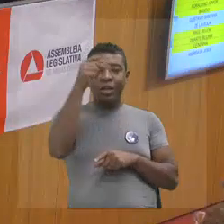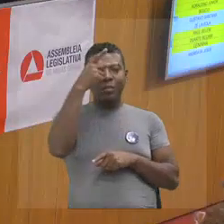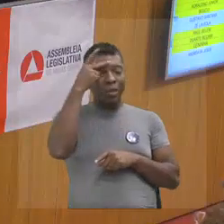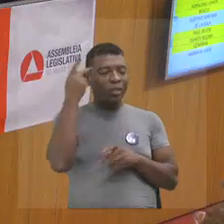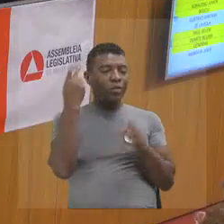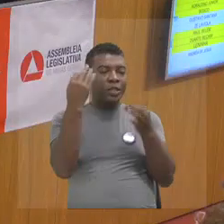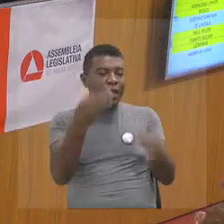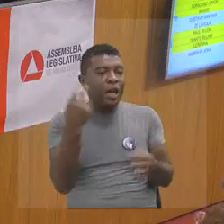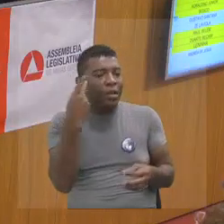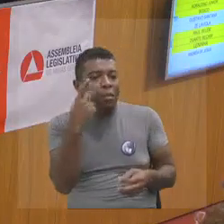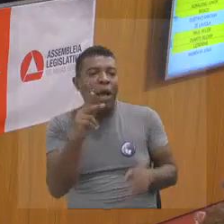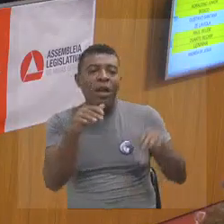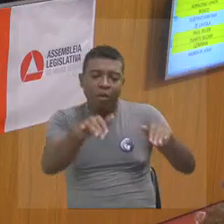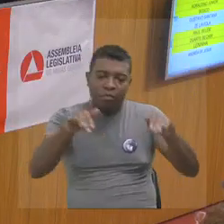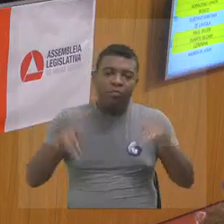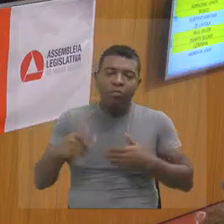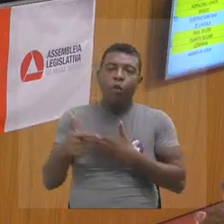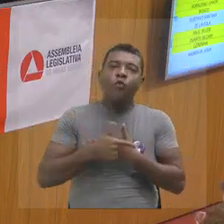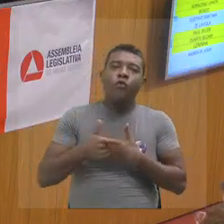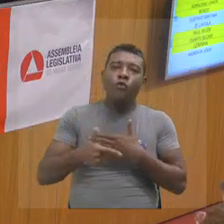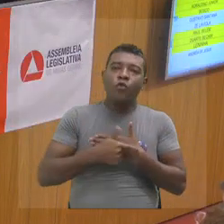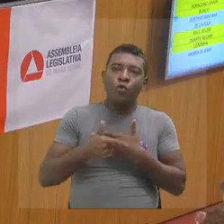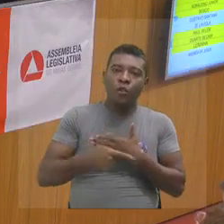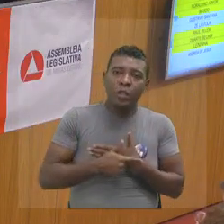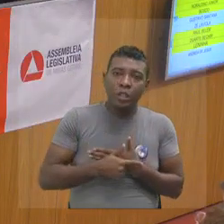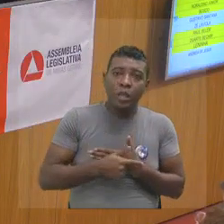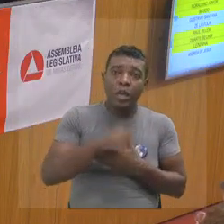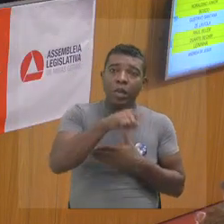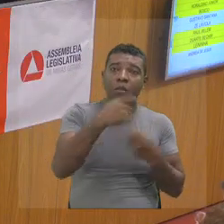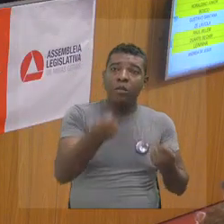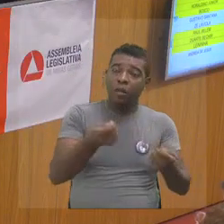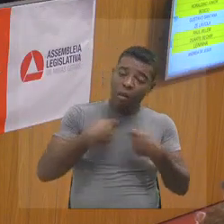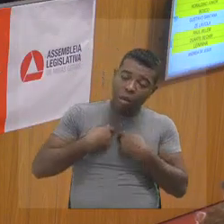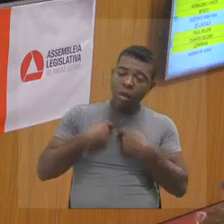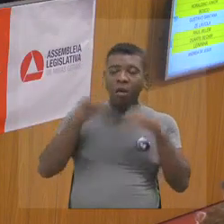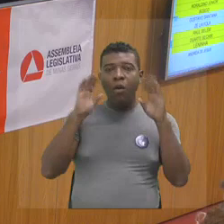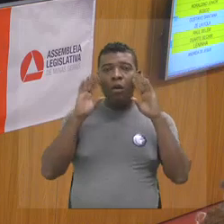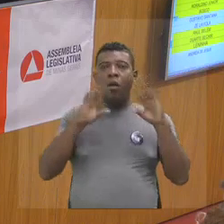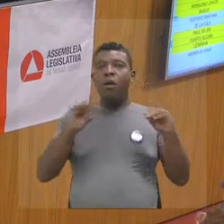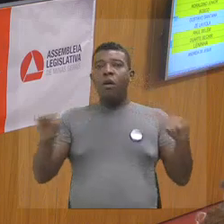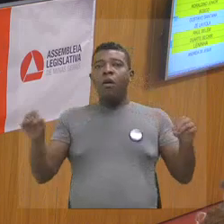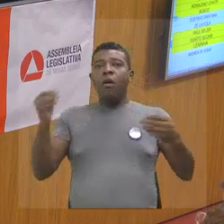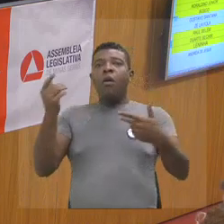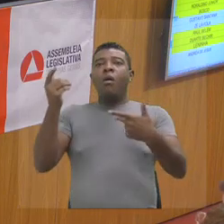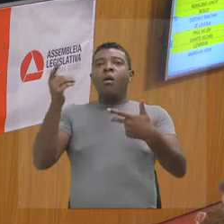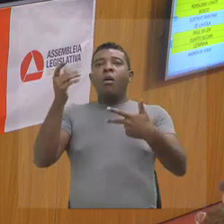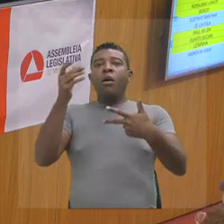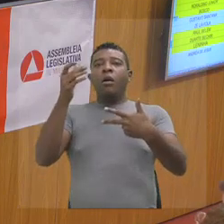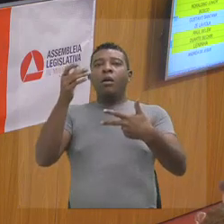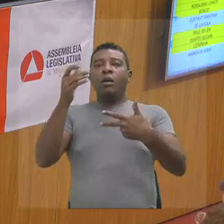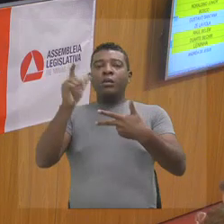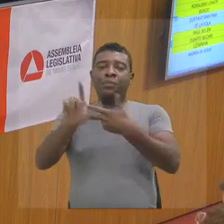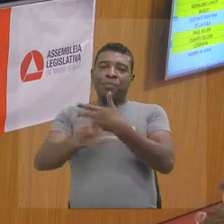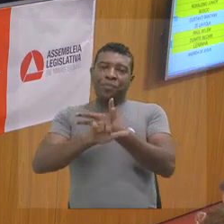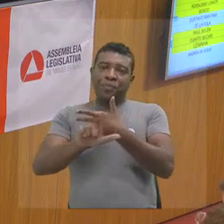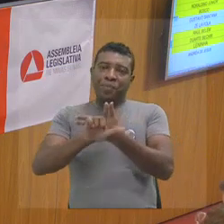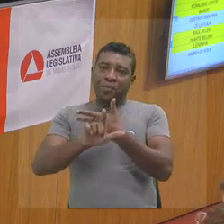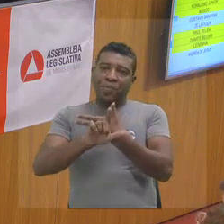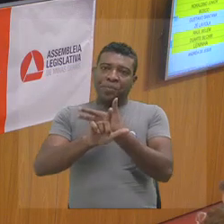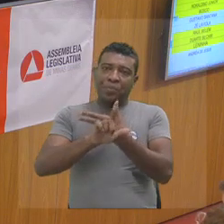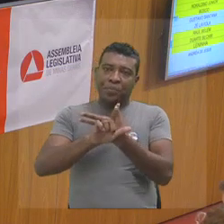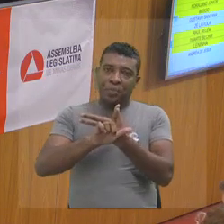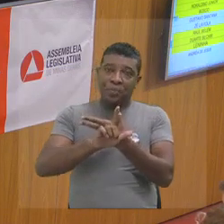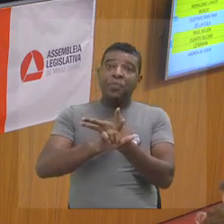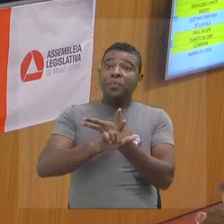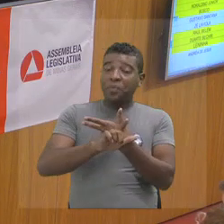cargos isso traz muita tranquilidade para o legislativo então a gente quando procura a gente encontra resposta as respostas